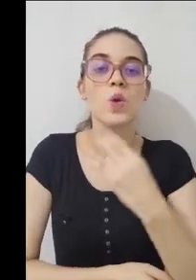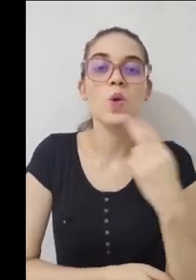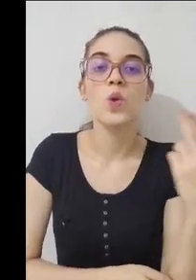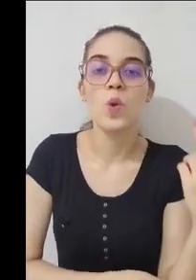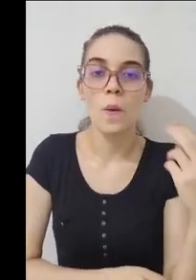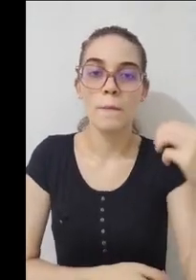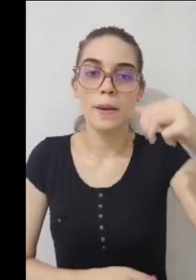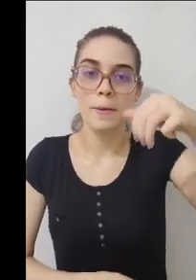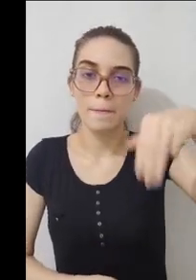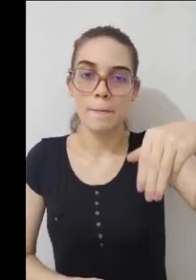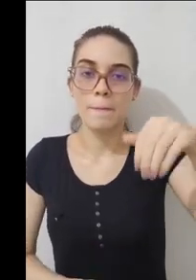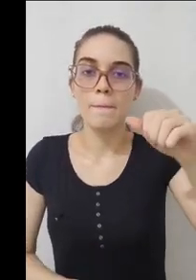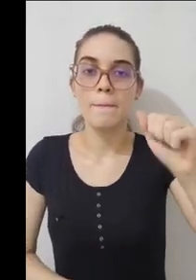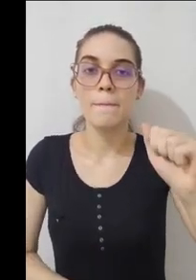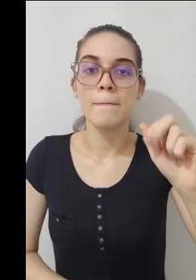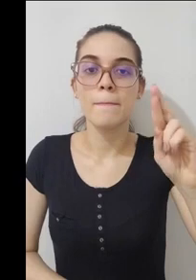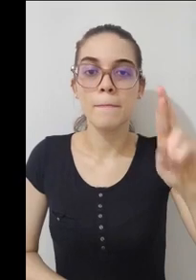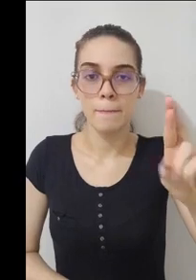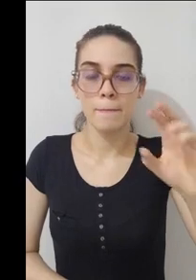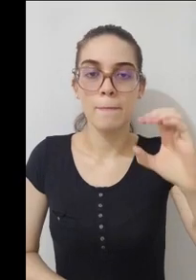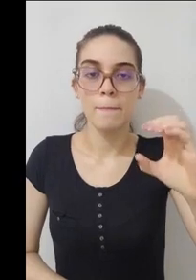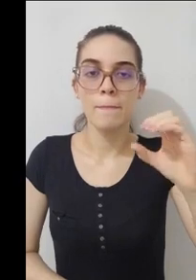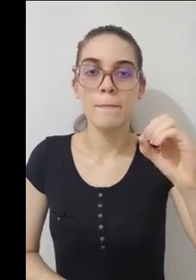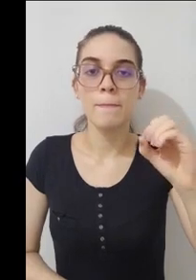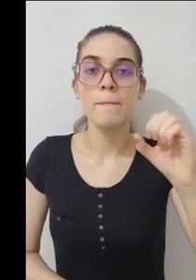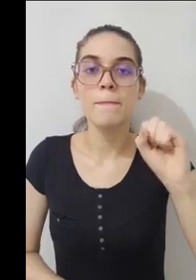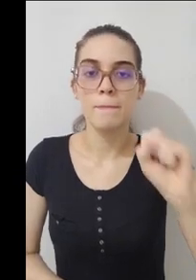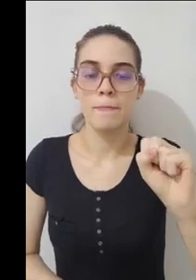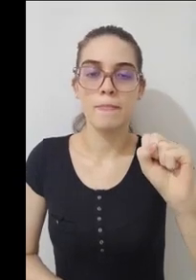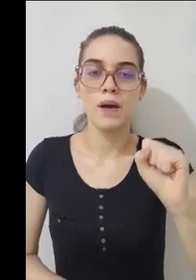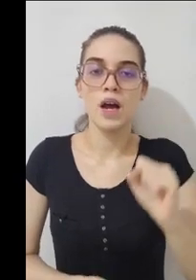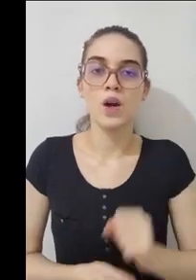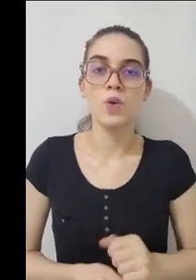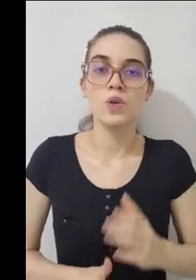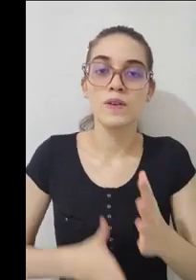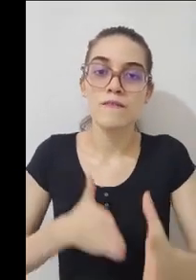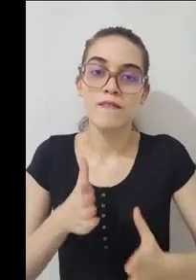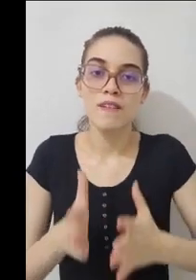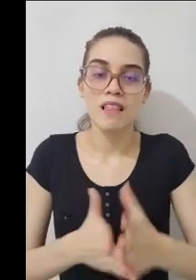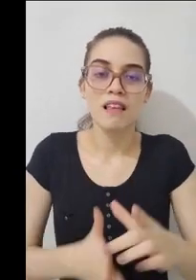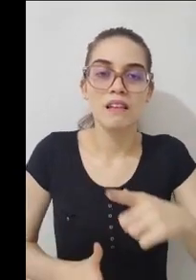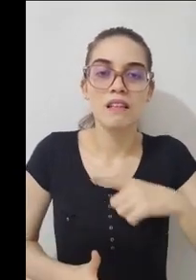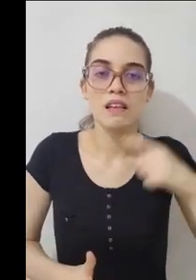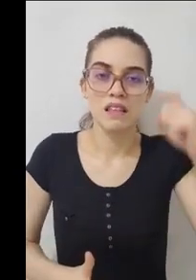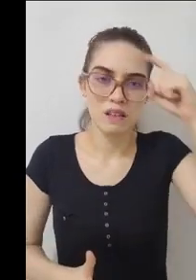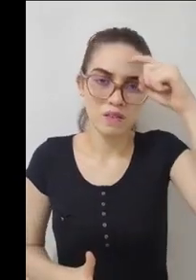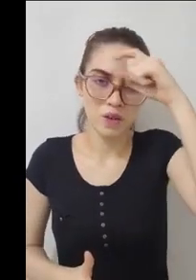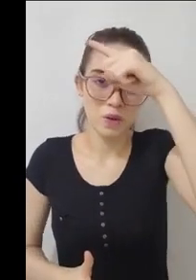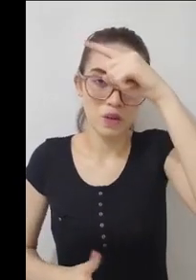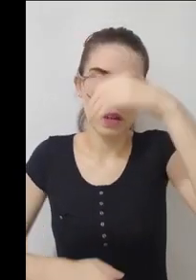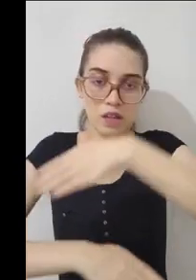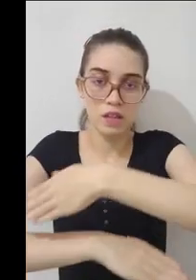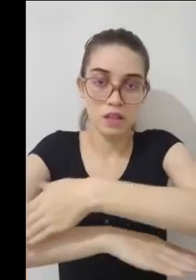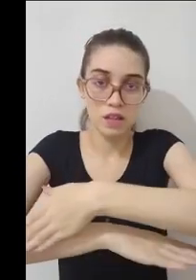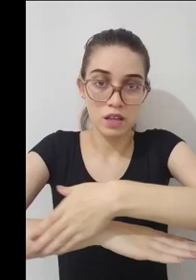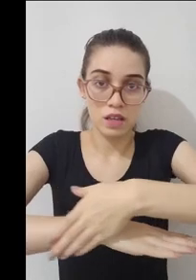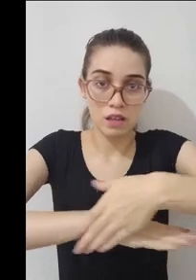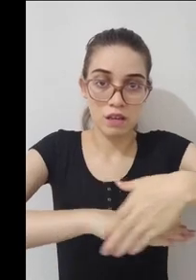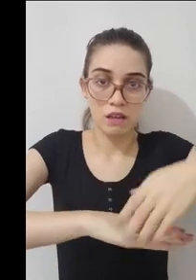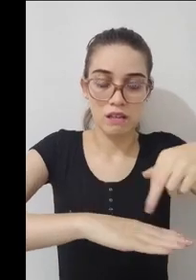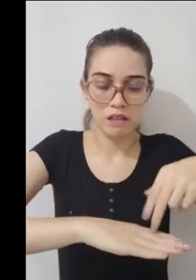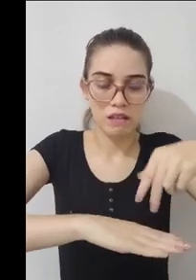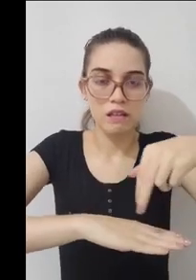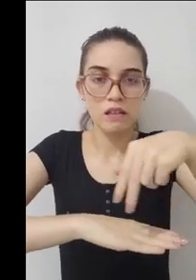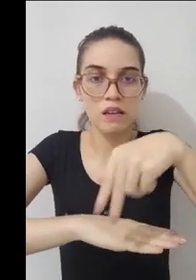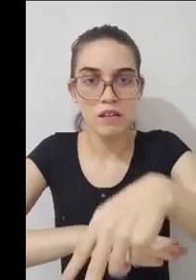vocês estão vendo, nós temos dificuldade de acessar as calçadas, não tem rampa. Como eu vou para Boa